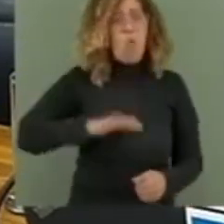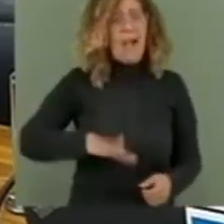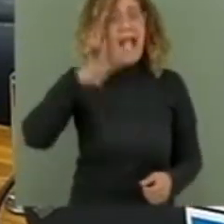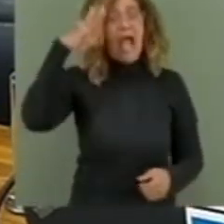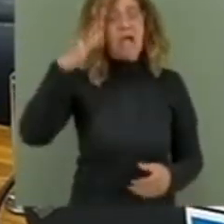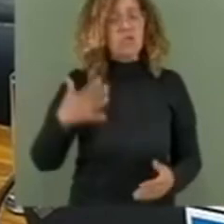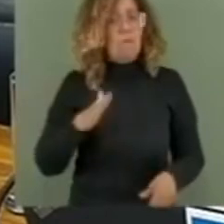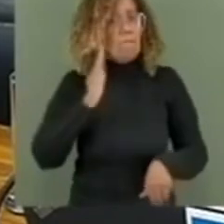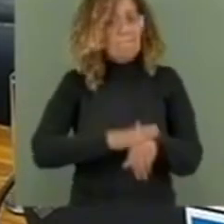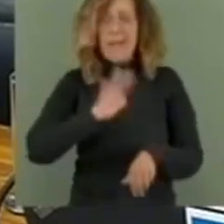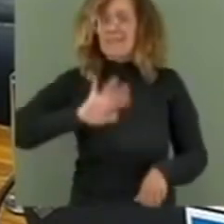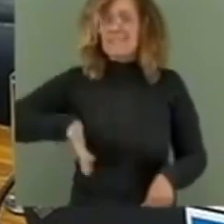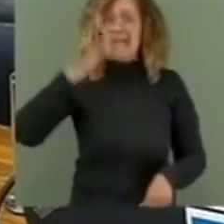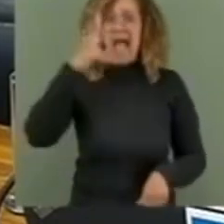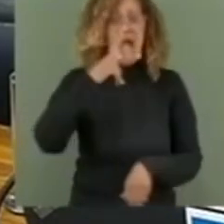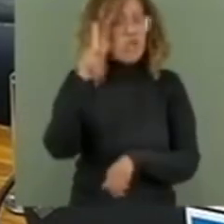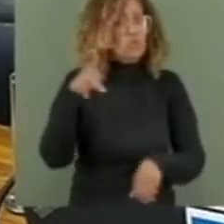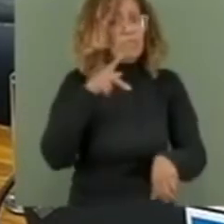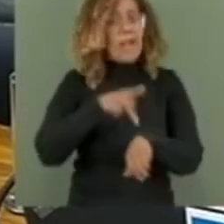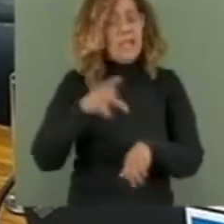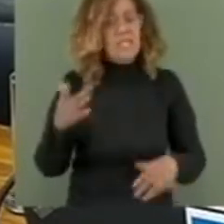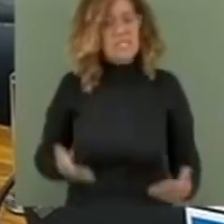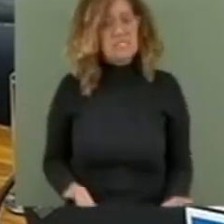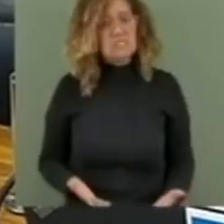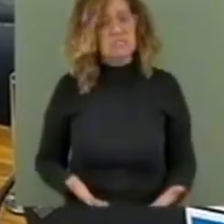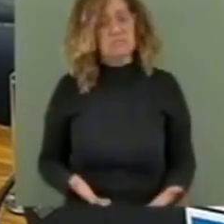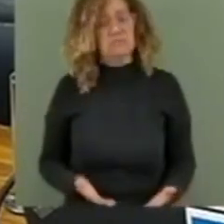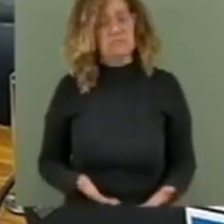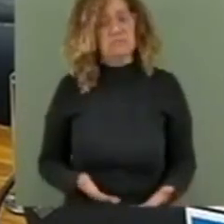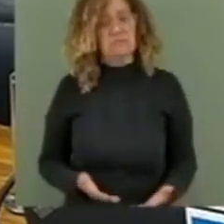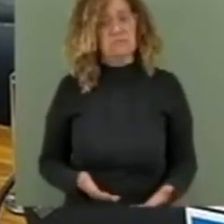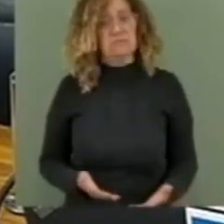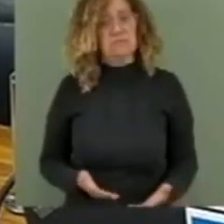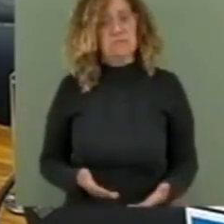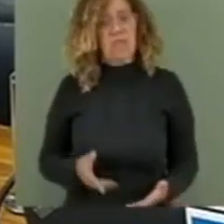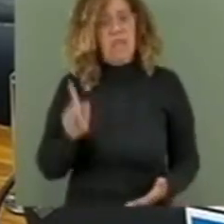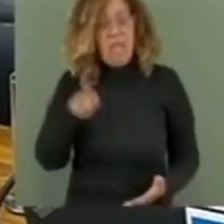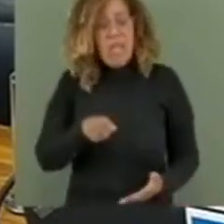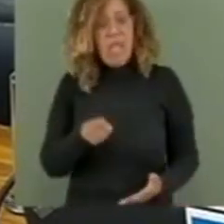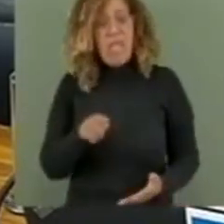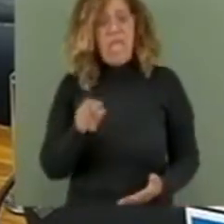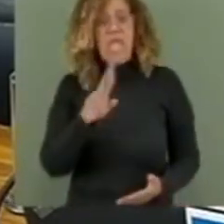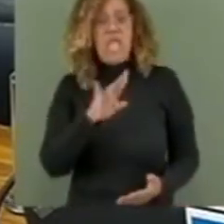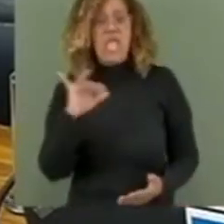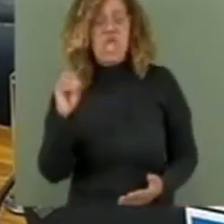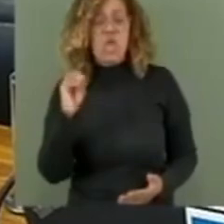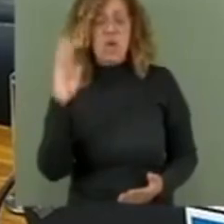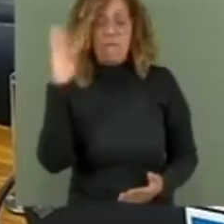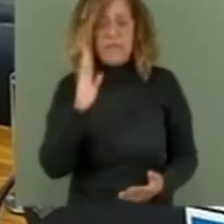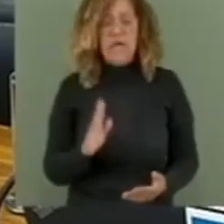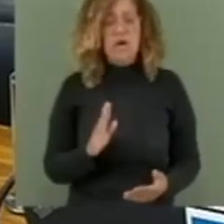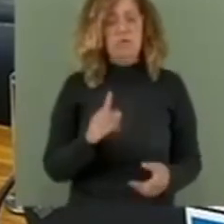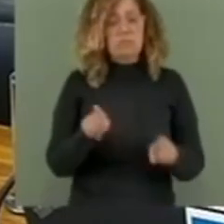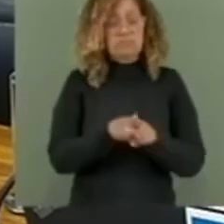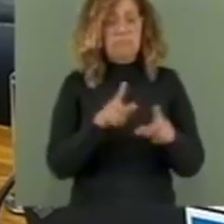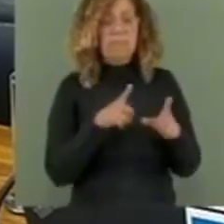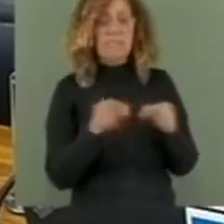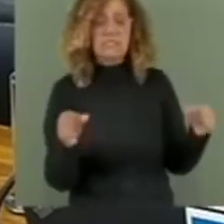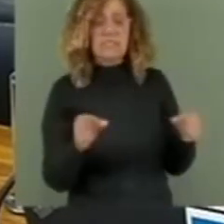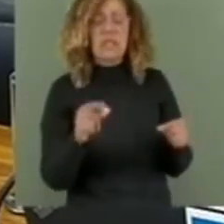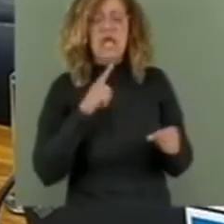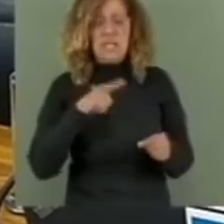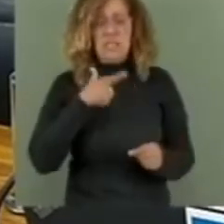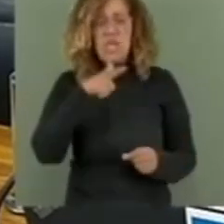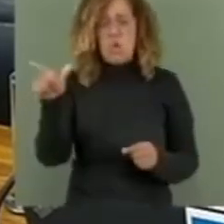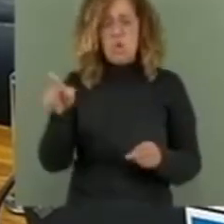país Um dos vo mais caro do País É Esse trecho Rio Branco e Brasília e tem um trecho